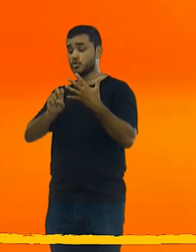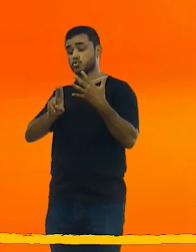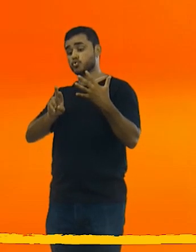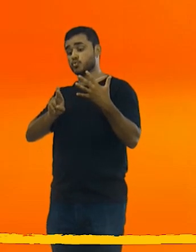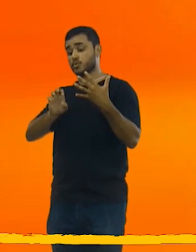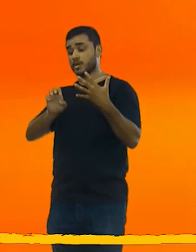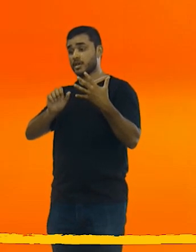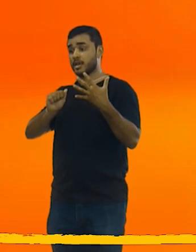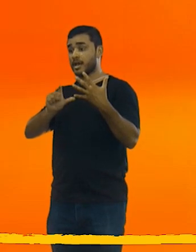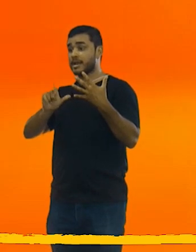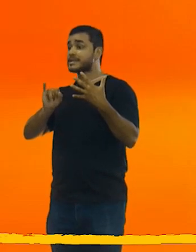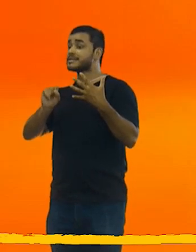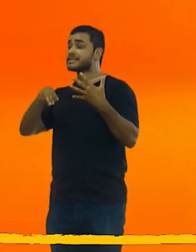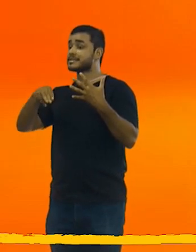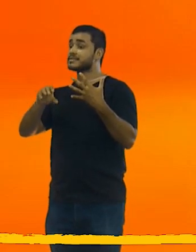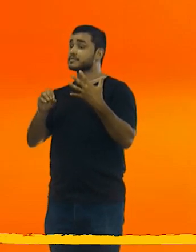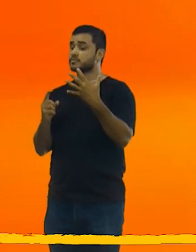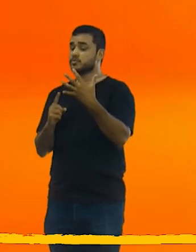1926.